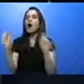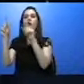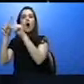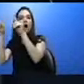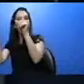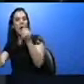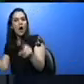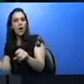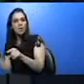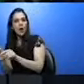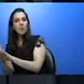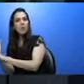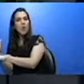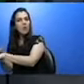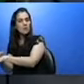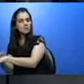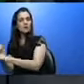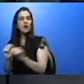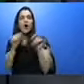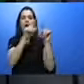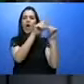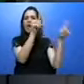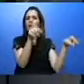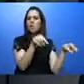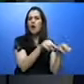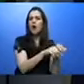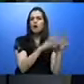Mona Lisa, de Leonardo. Vamos ver?